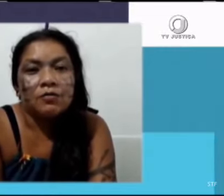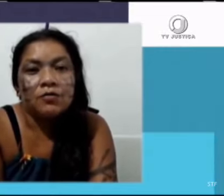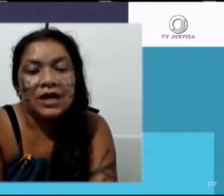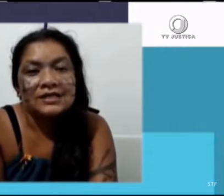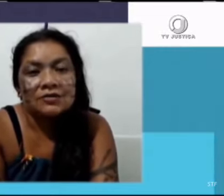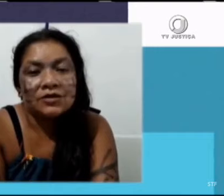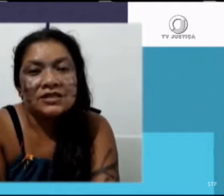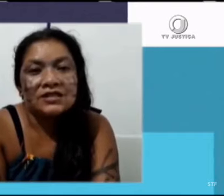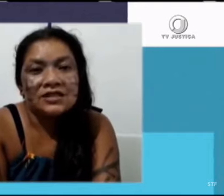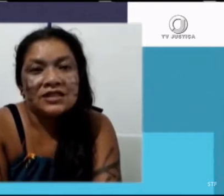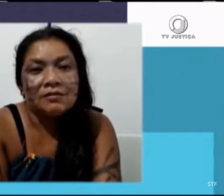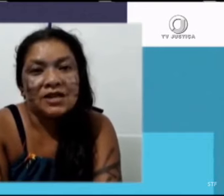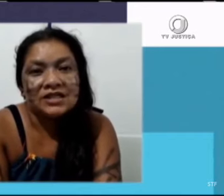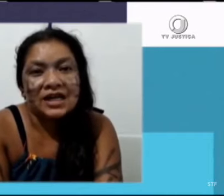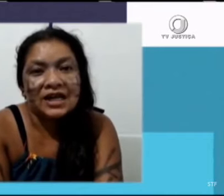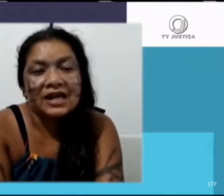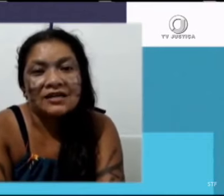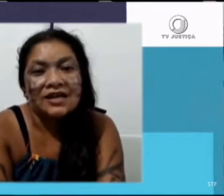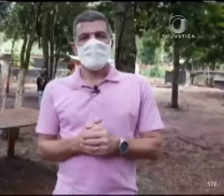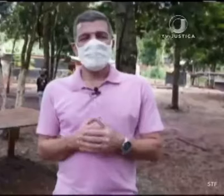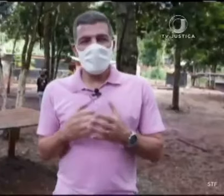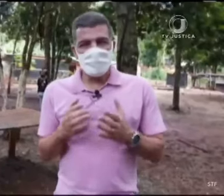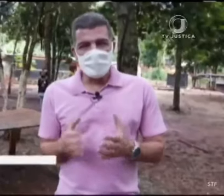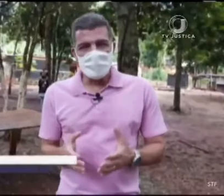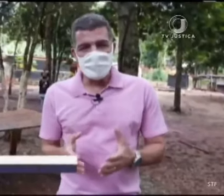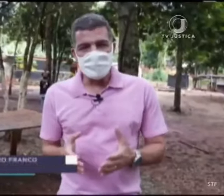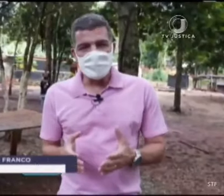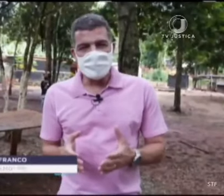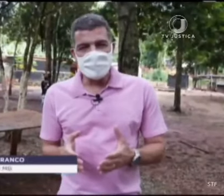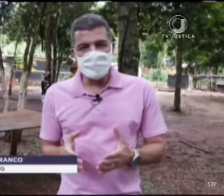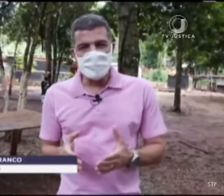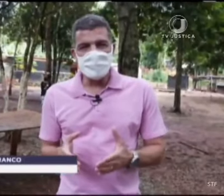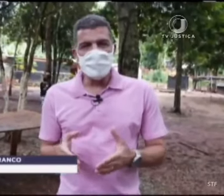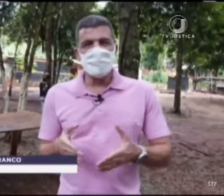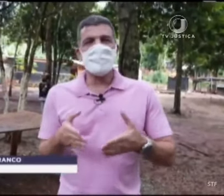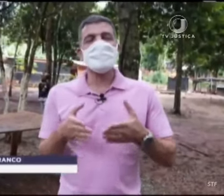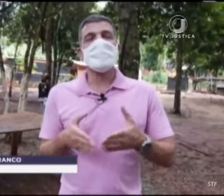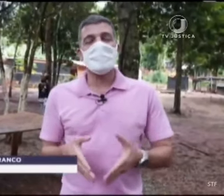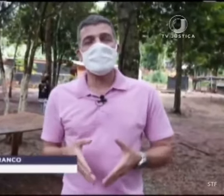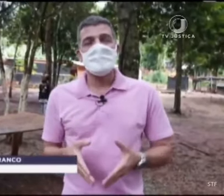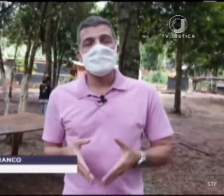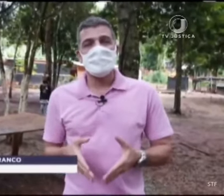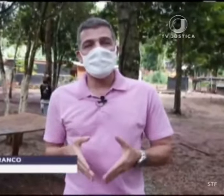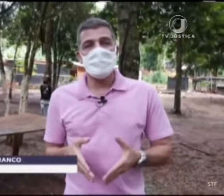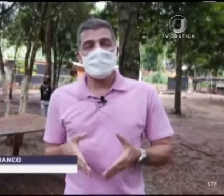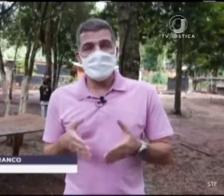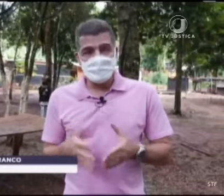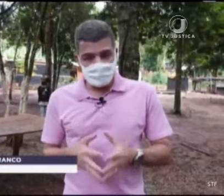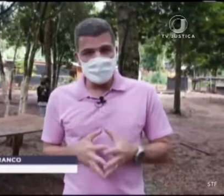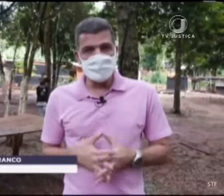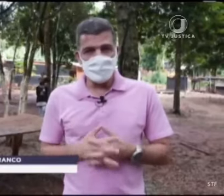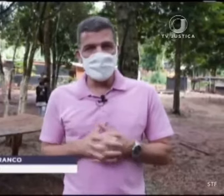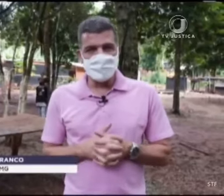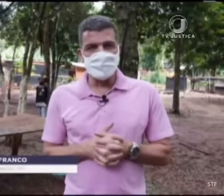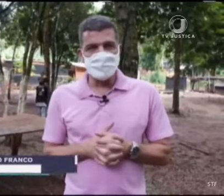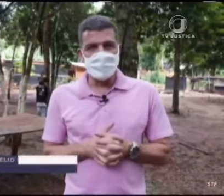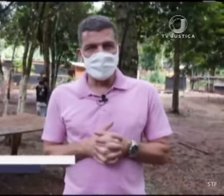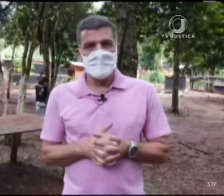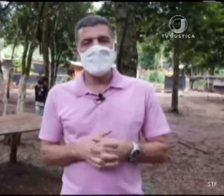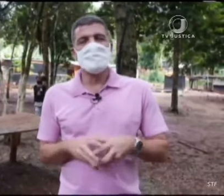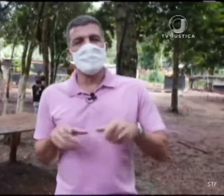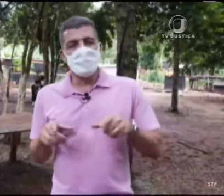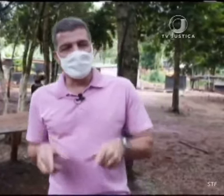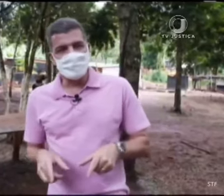nossas populações indígenas Machacali. Mas um outro problema enfrentado pelo povo Machacali chamou a atenção do Poder